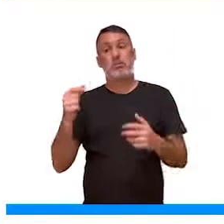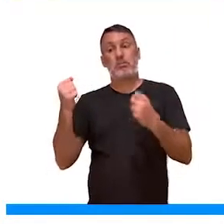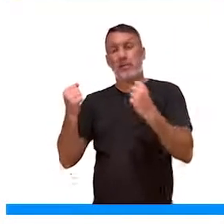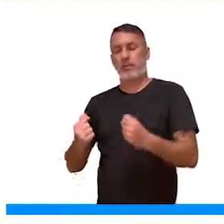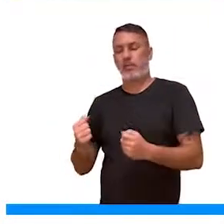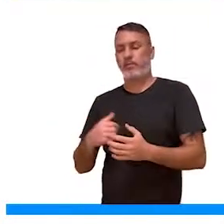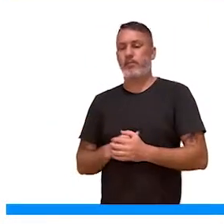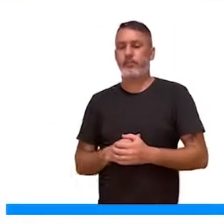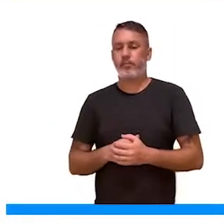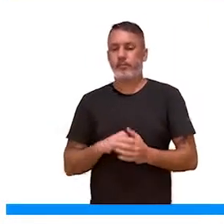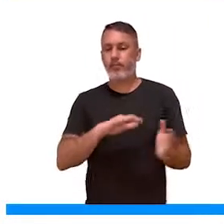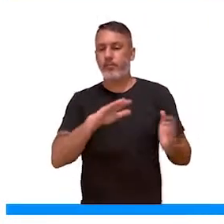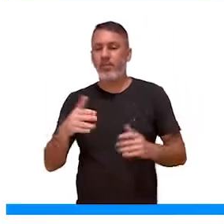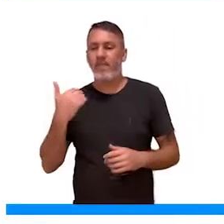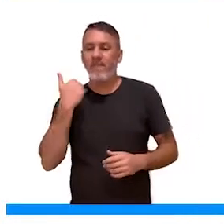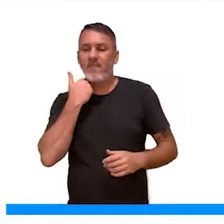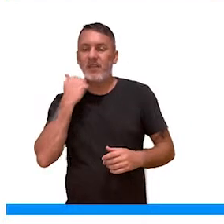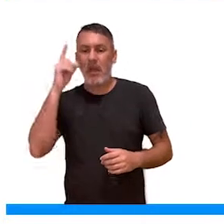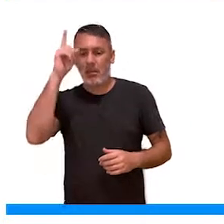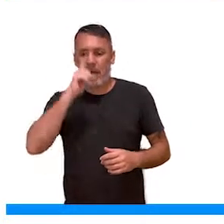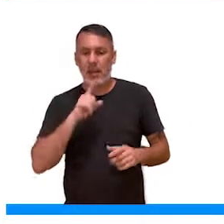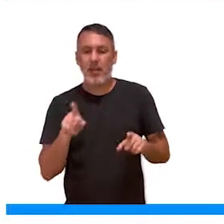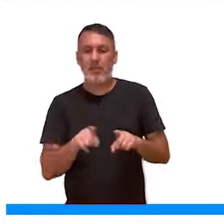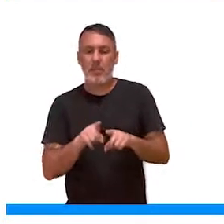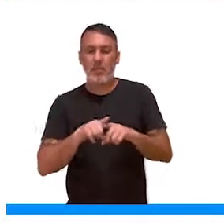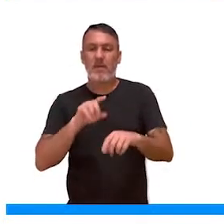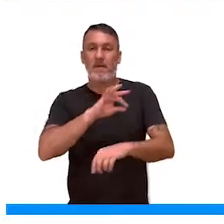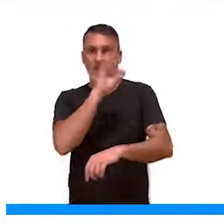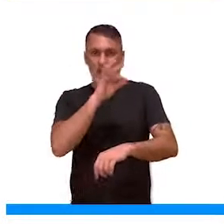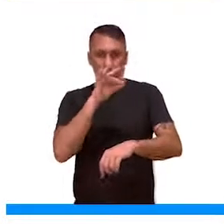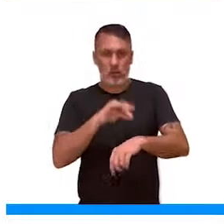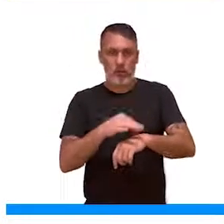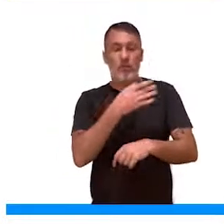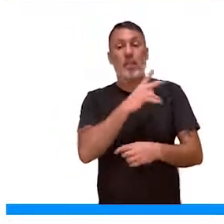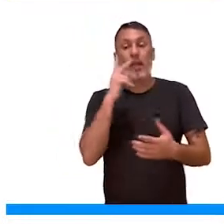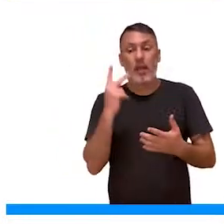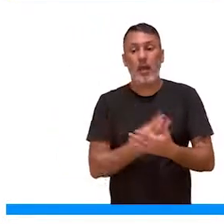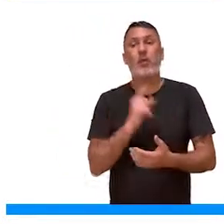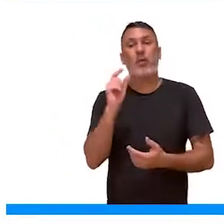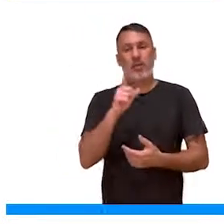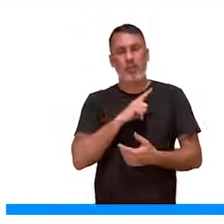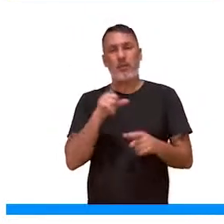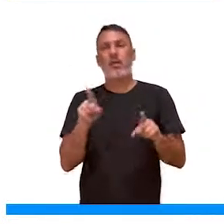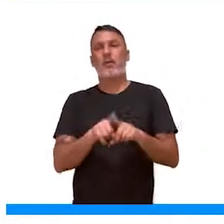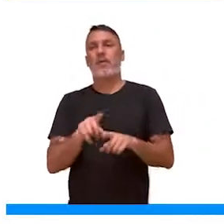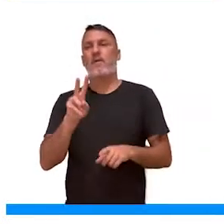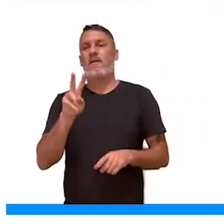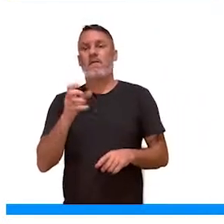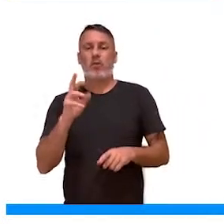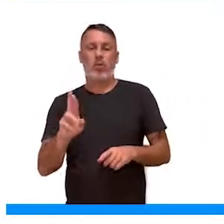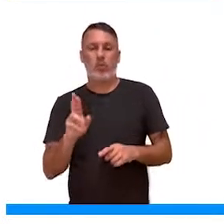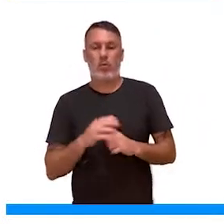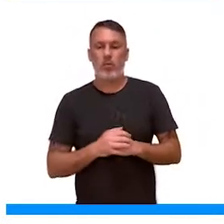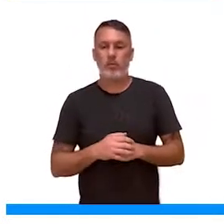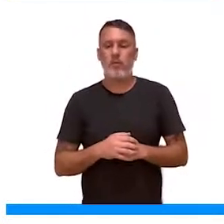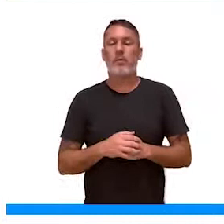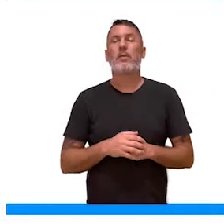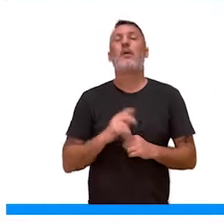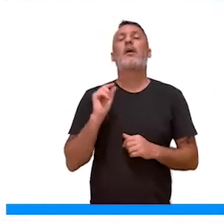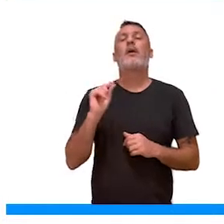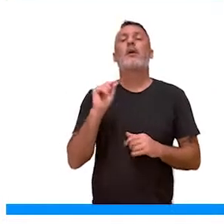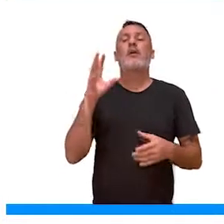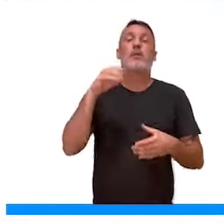comum. Febre amarela também é um vírus, que nesse caso também apresenta vetor. E o vetor